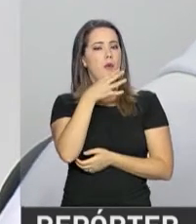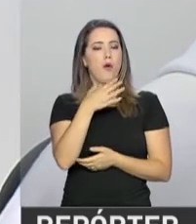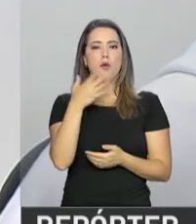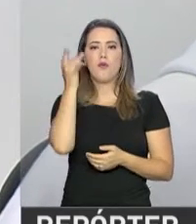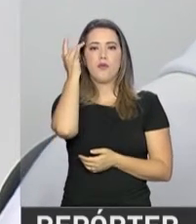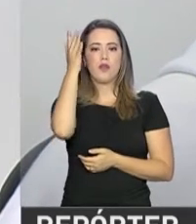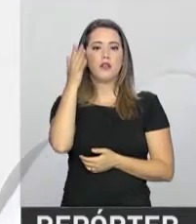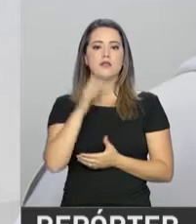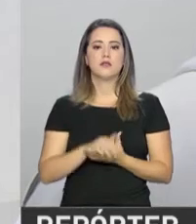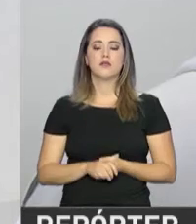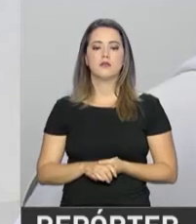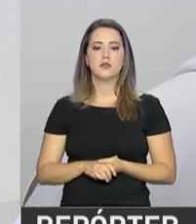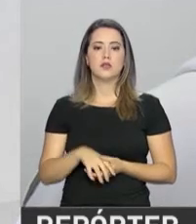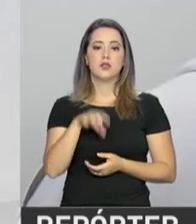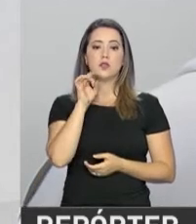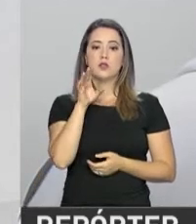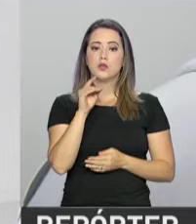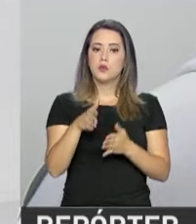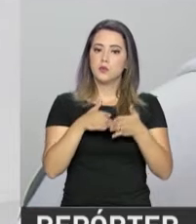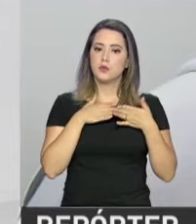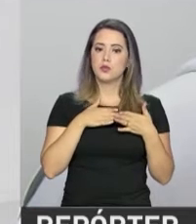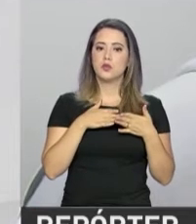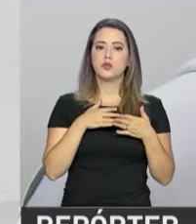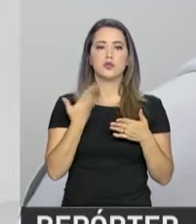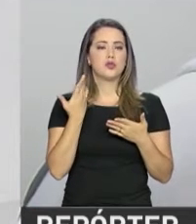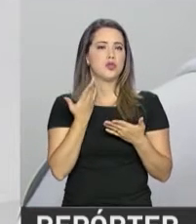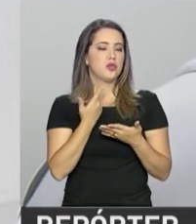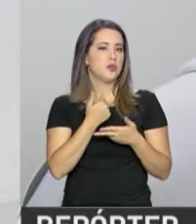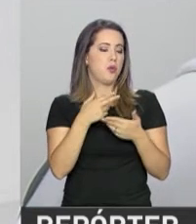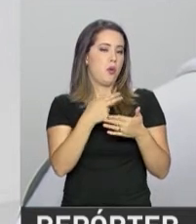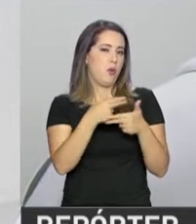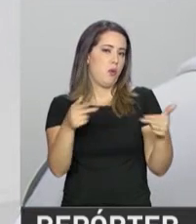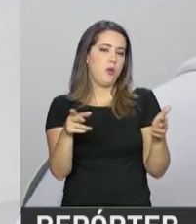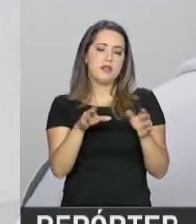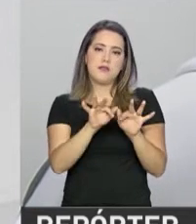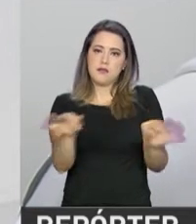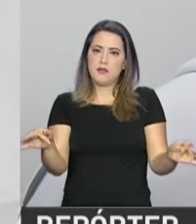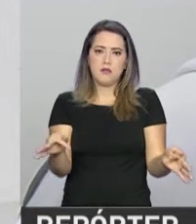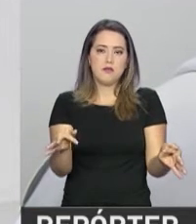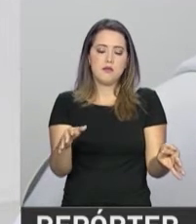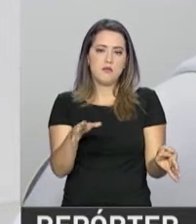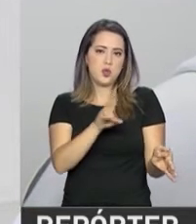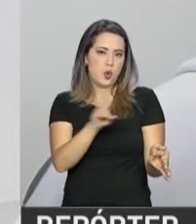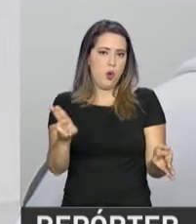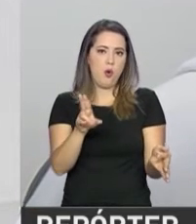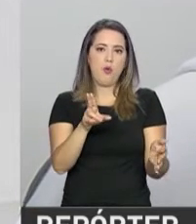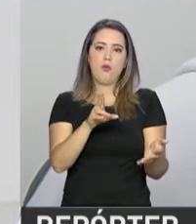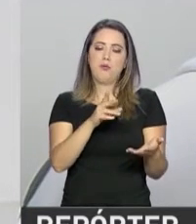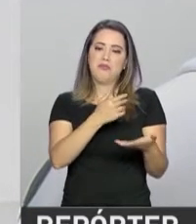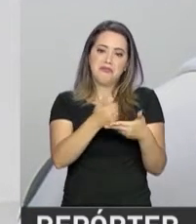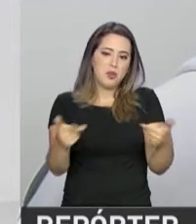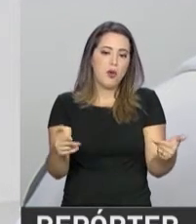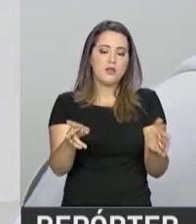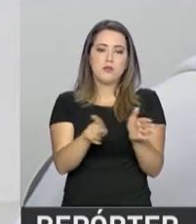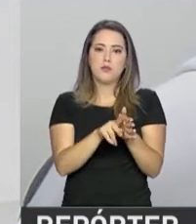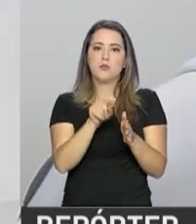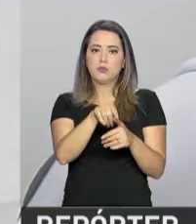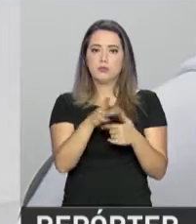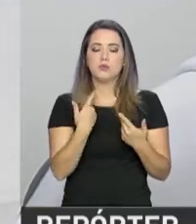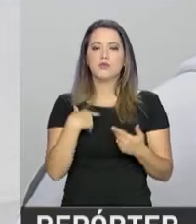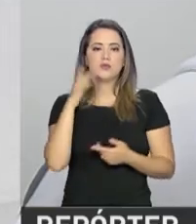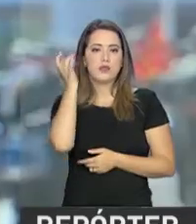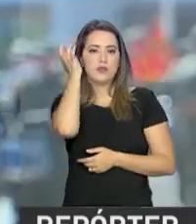vencidos só pedir alguns dados pessoais coisas simples aí foi bem